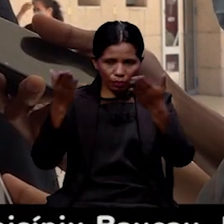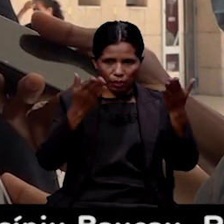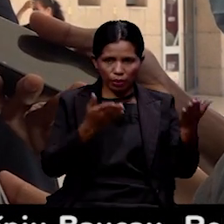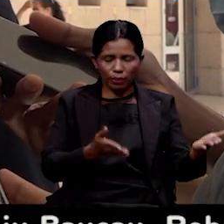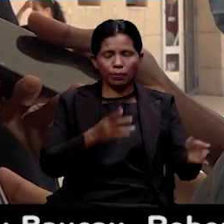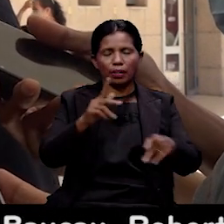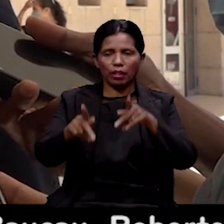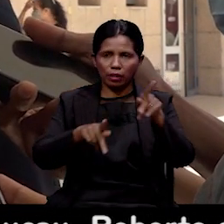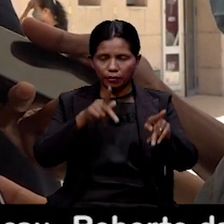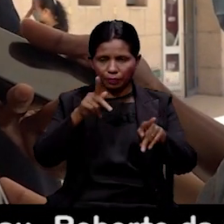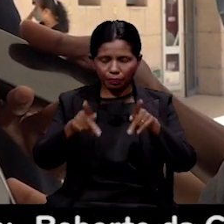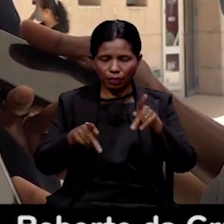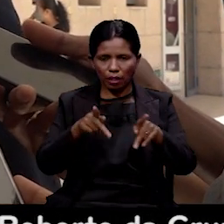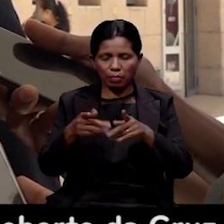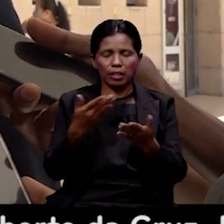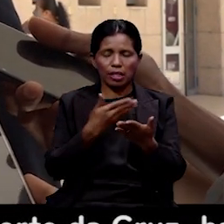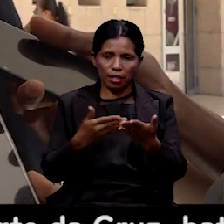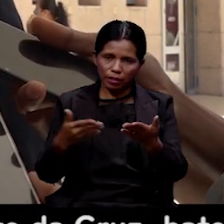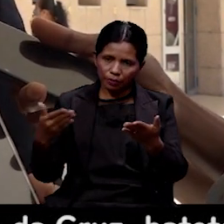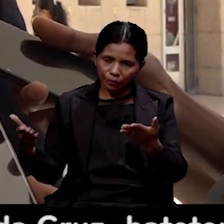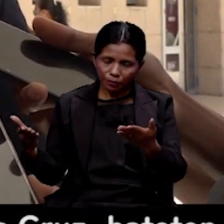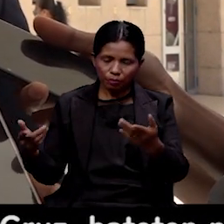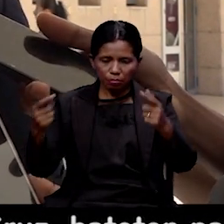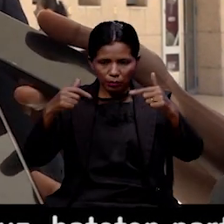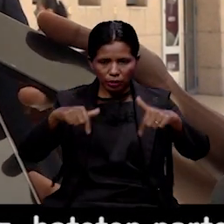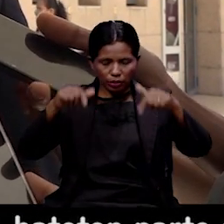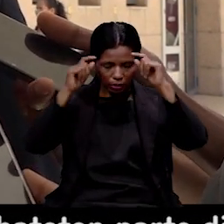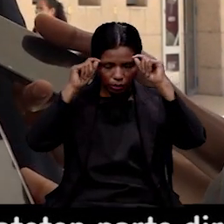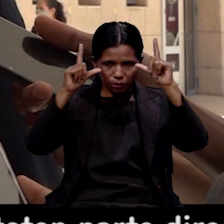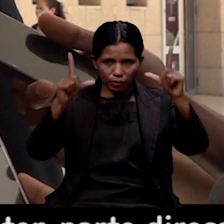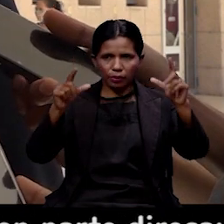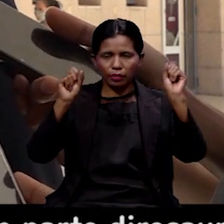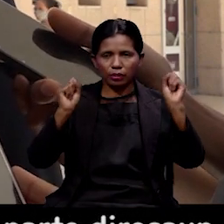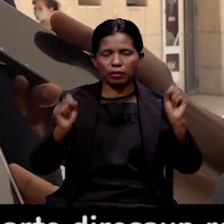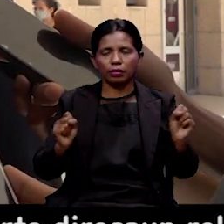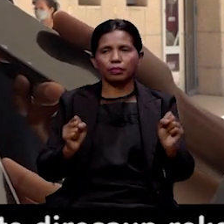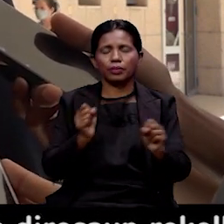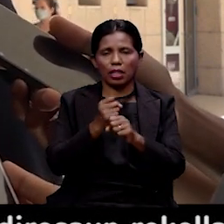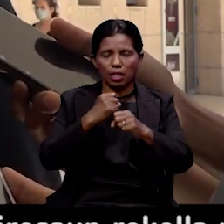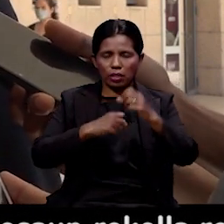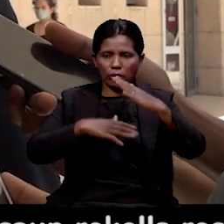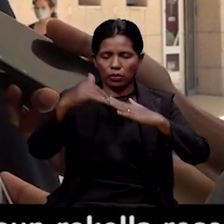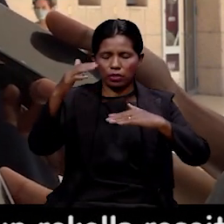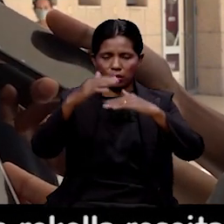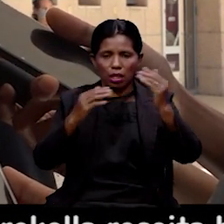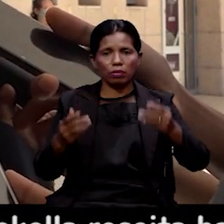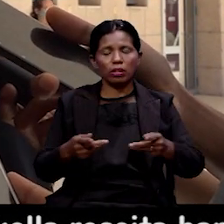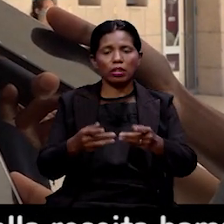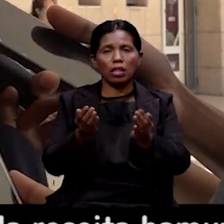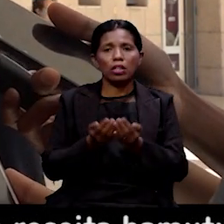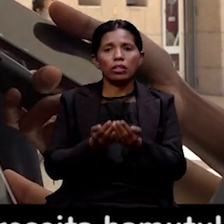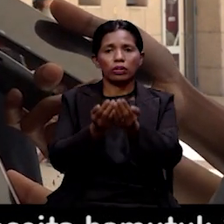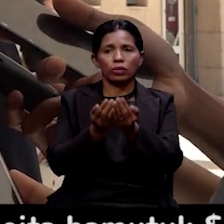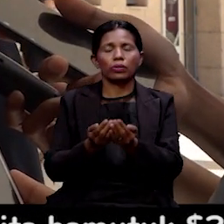ni técnico ni sasan mai hoti Timor ne hori bel komes hal construção ne. Portanto, ia obrigação